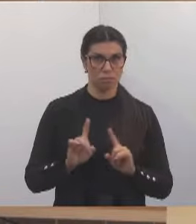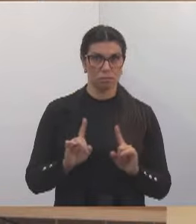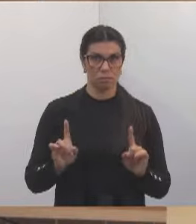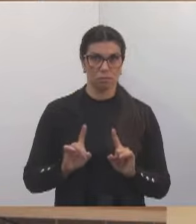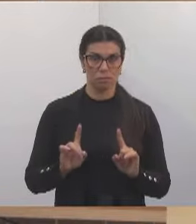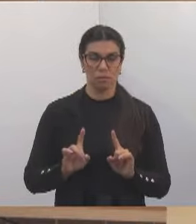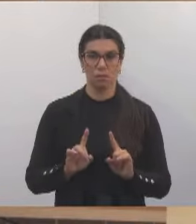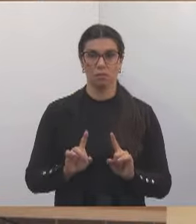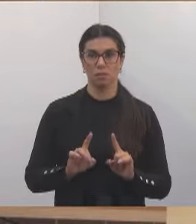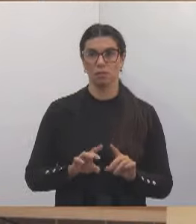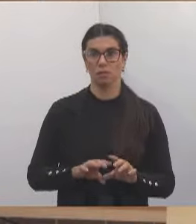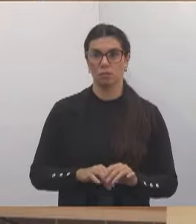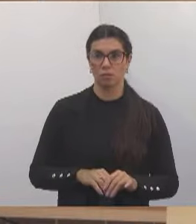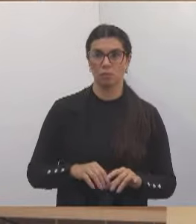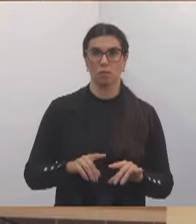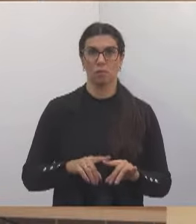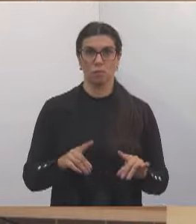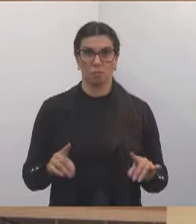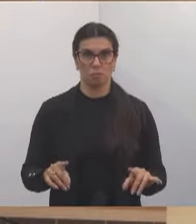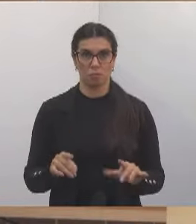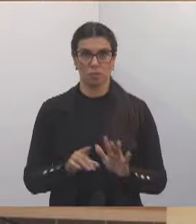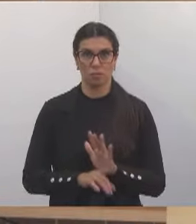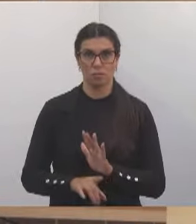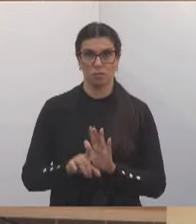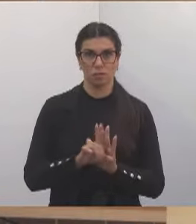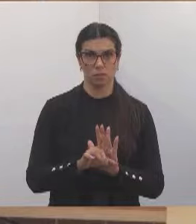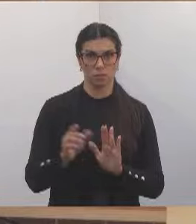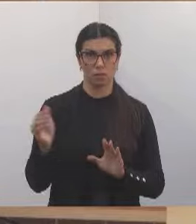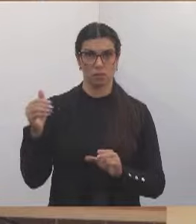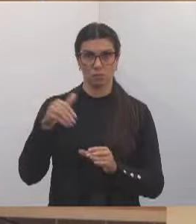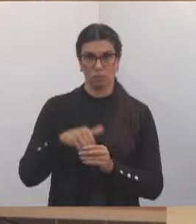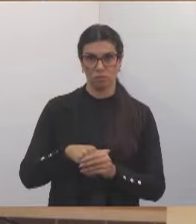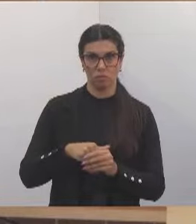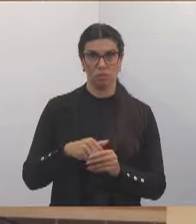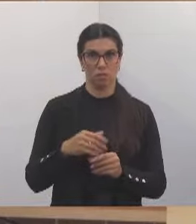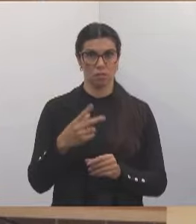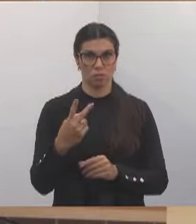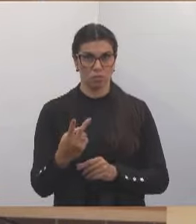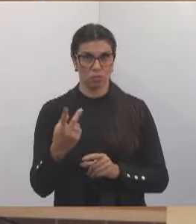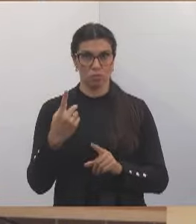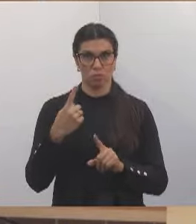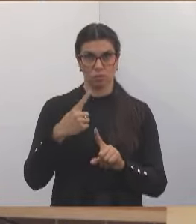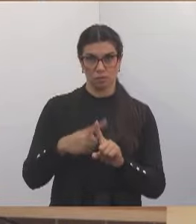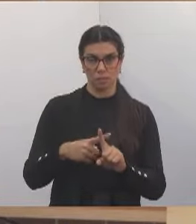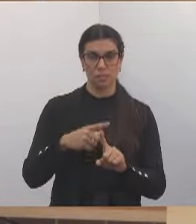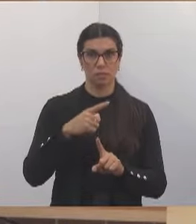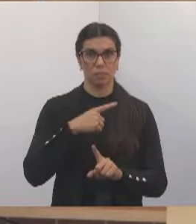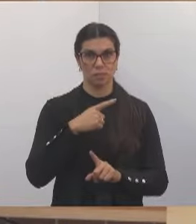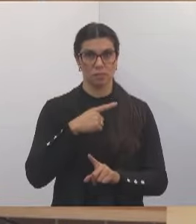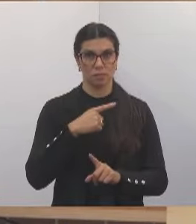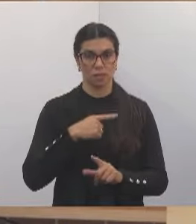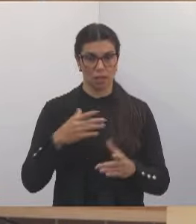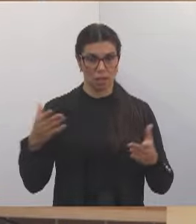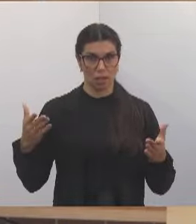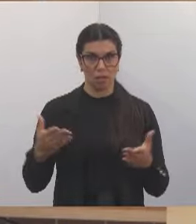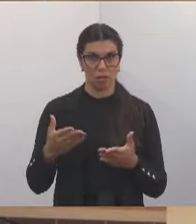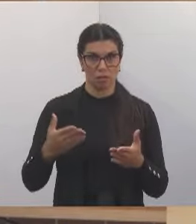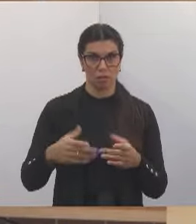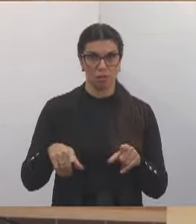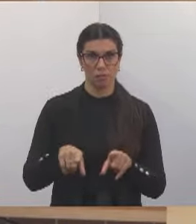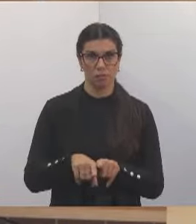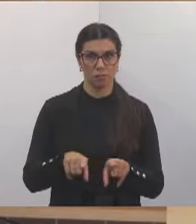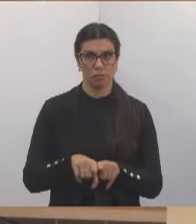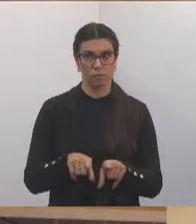lei simples. Essa lei ela é votada em 2 turnos. Vai ser votado agora e também vai